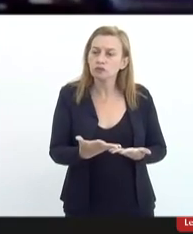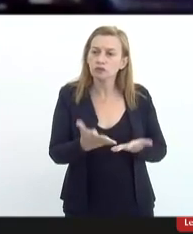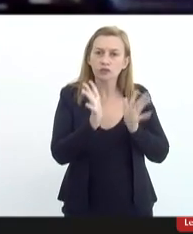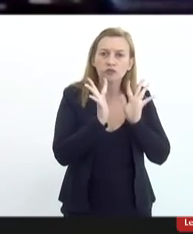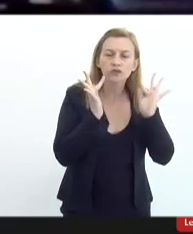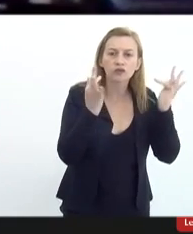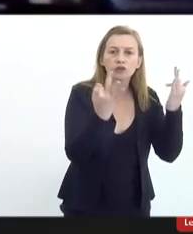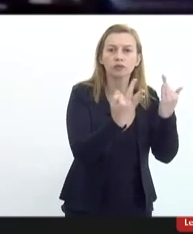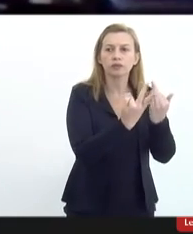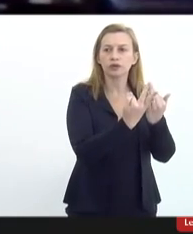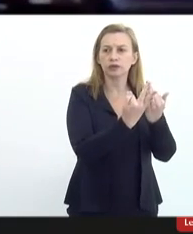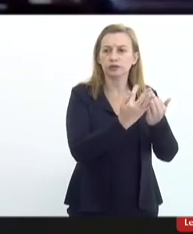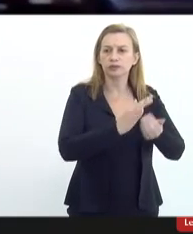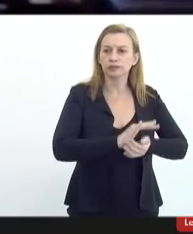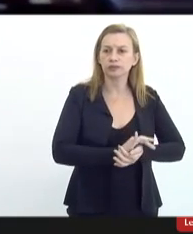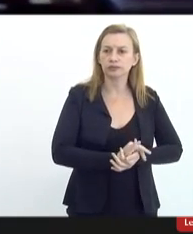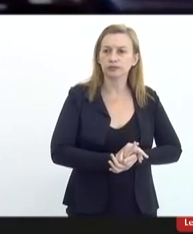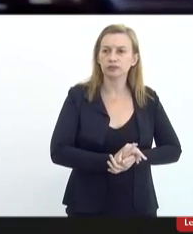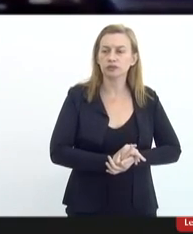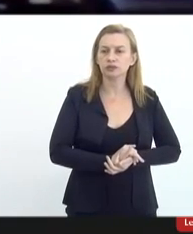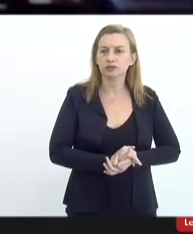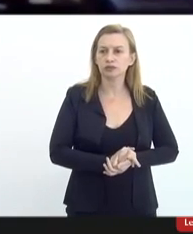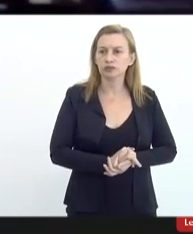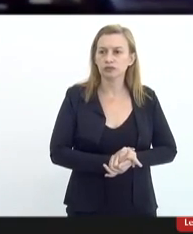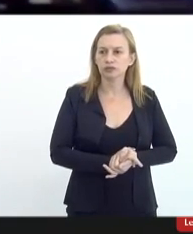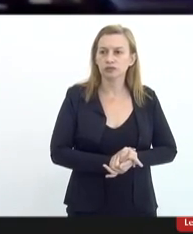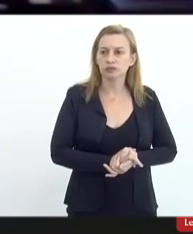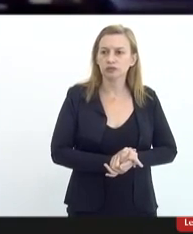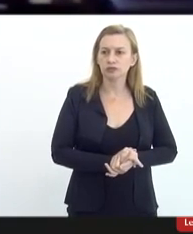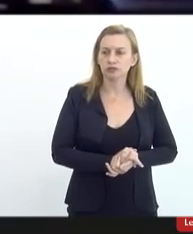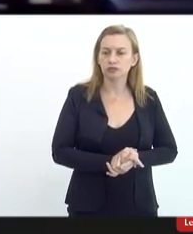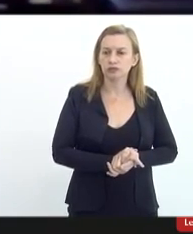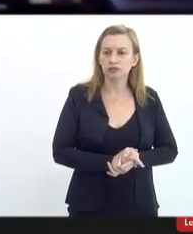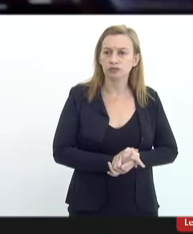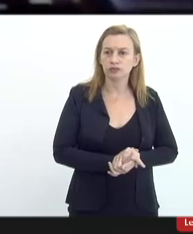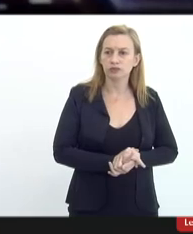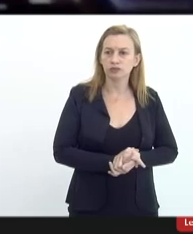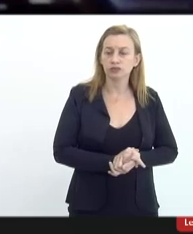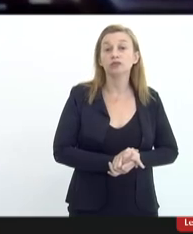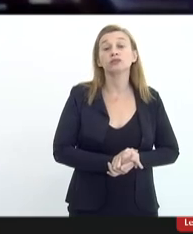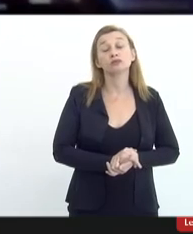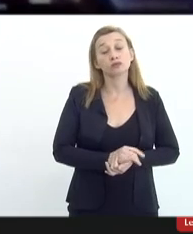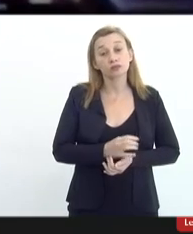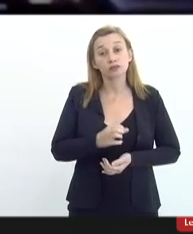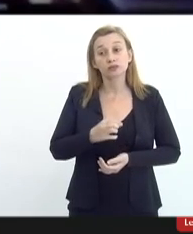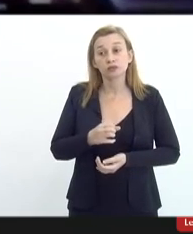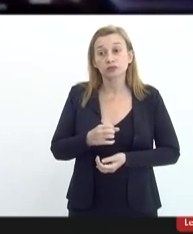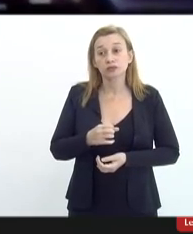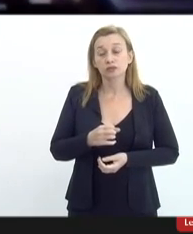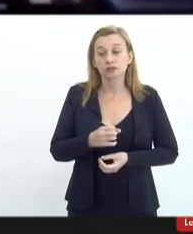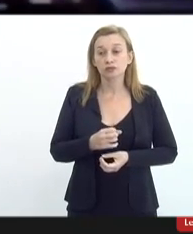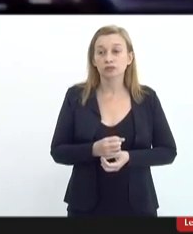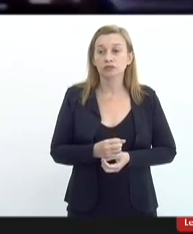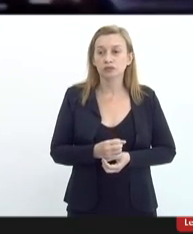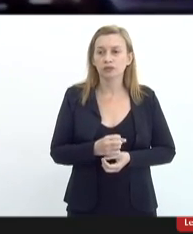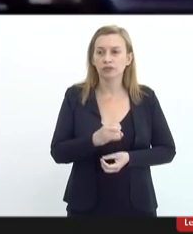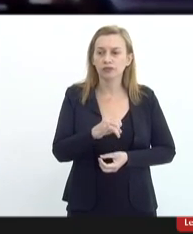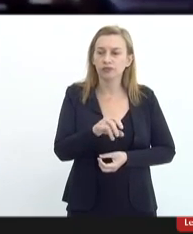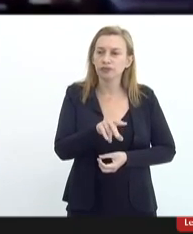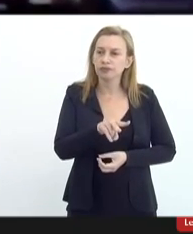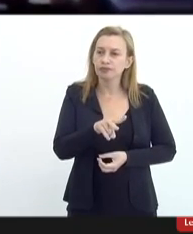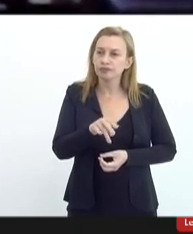família. E isso vai ter um encontro, vamos dizer